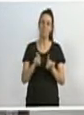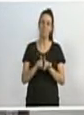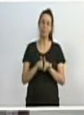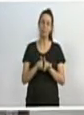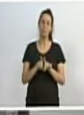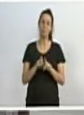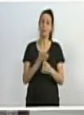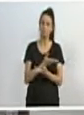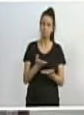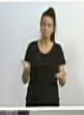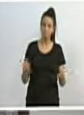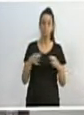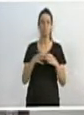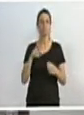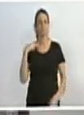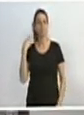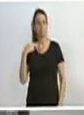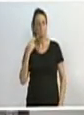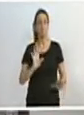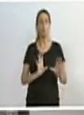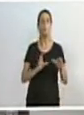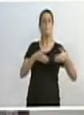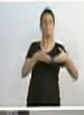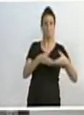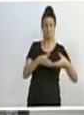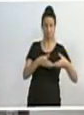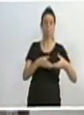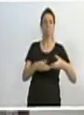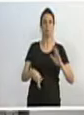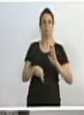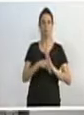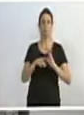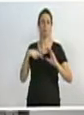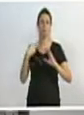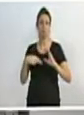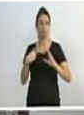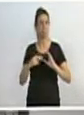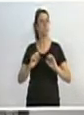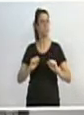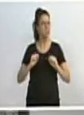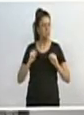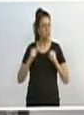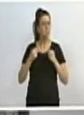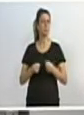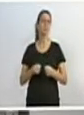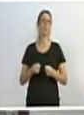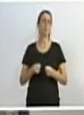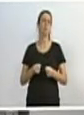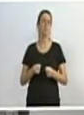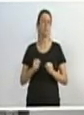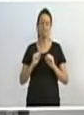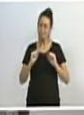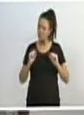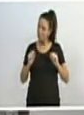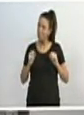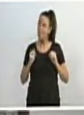aos vereadores, à comissão dessa frente parlamentar, que não tem medido esforço justamente para estar colocando